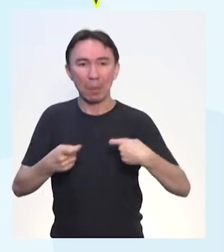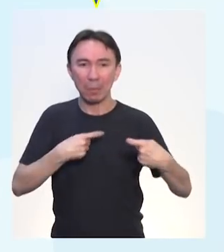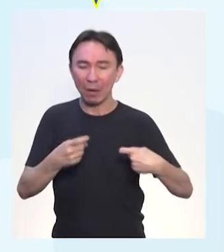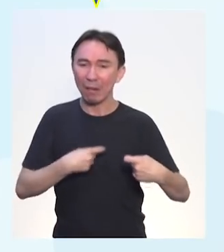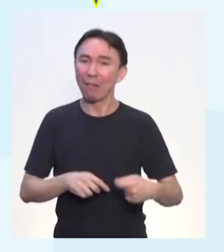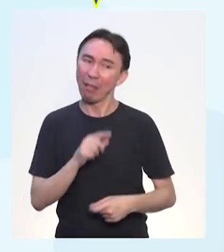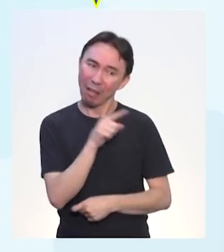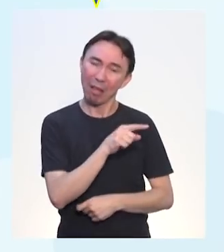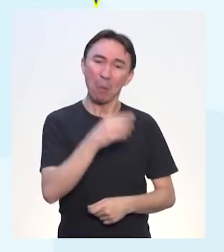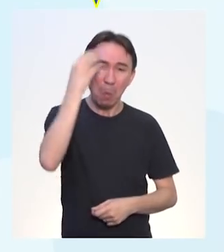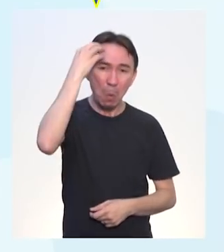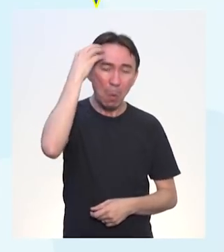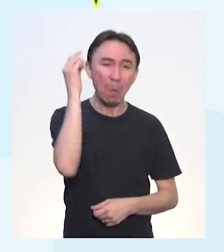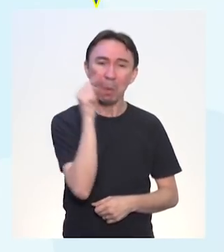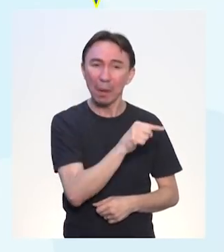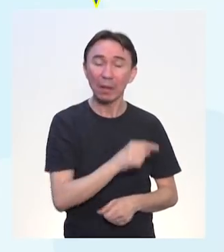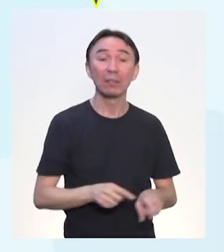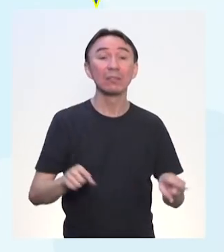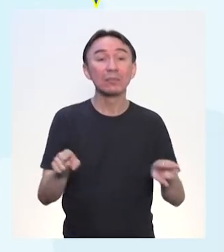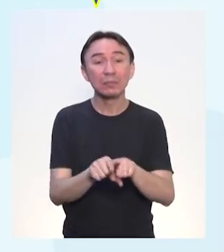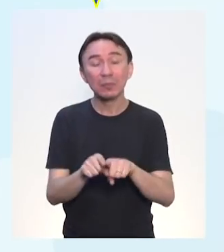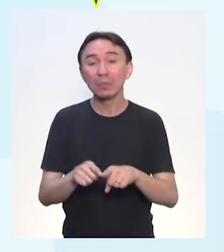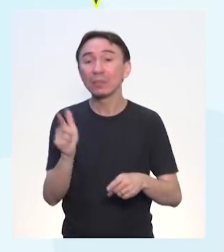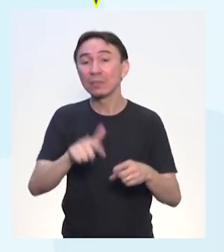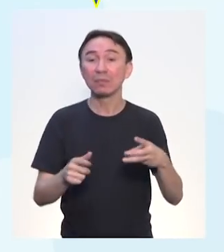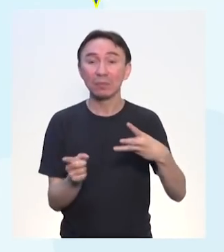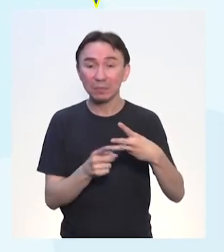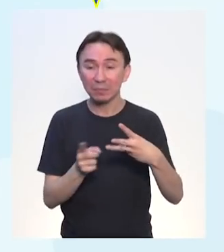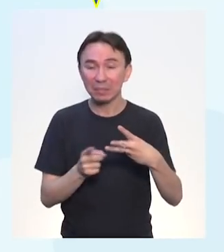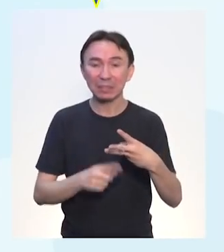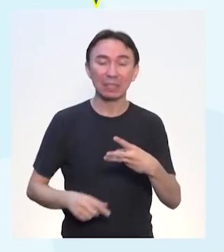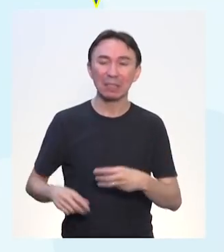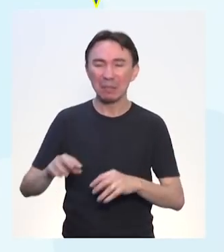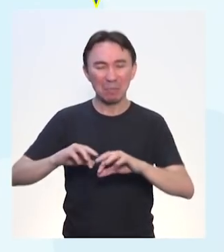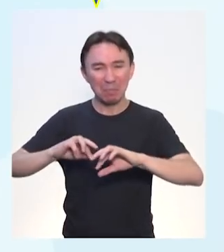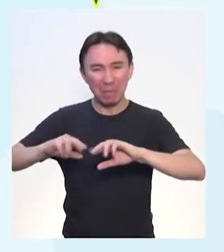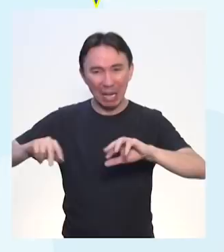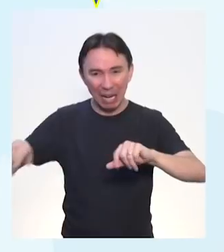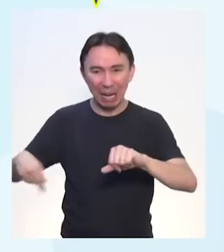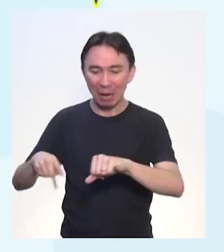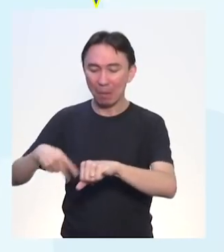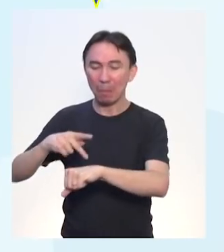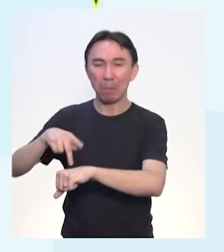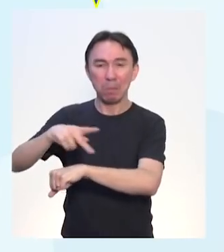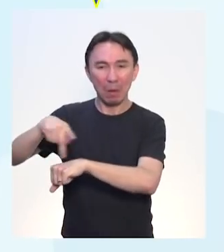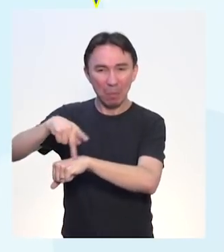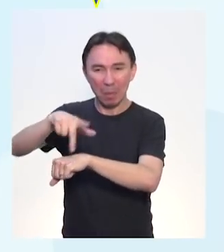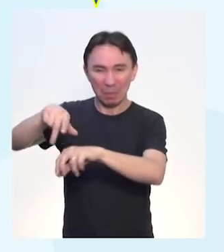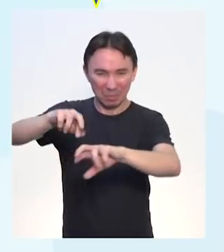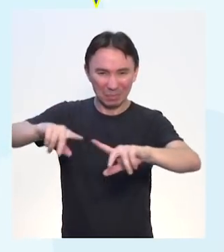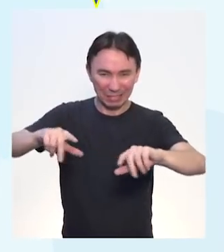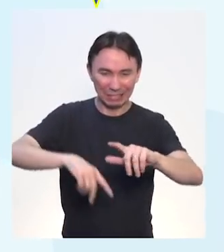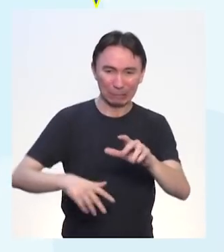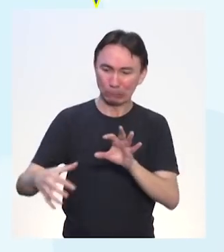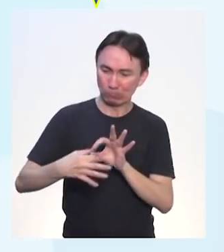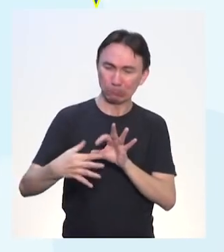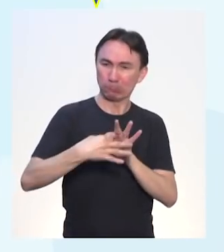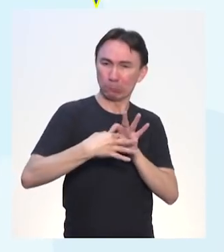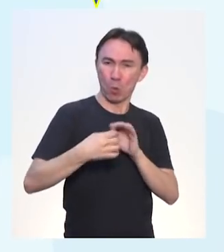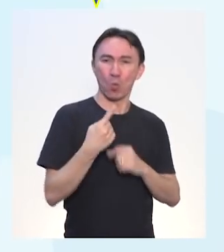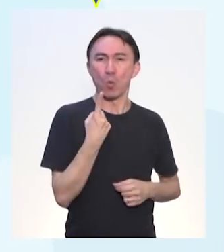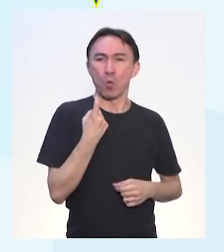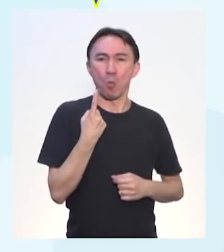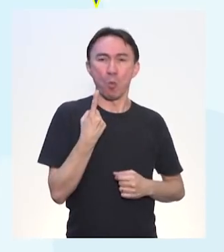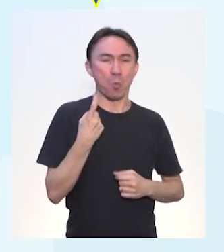Defendia a unificação de todos os estados germânicos em um único território, chamado Terceiro Reich, que precisaria ser maior